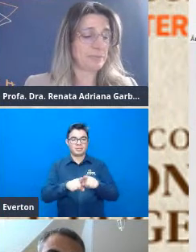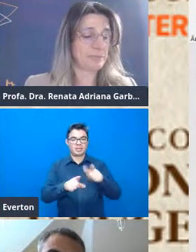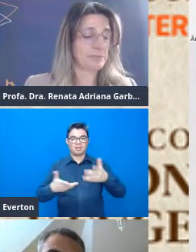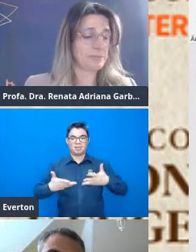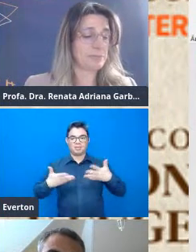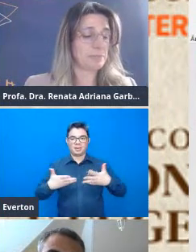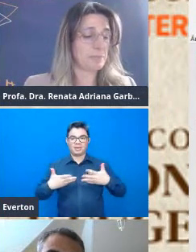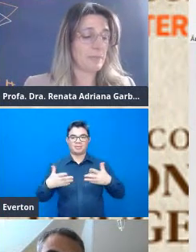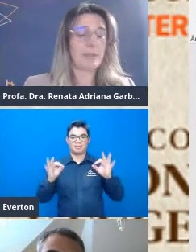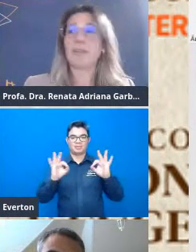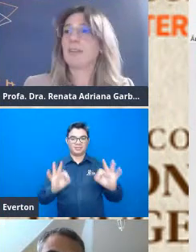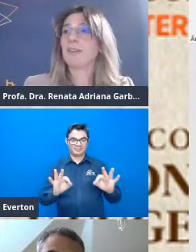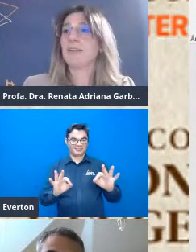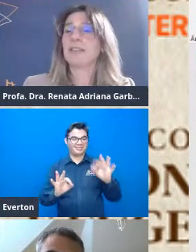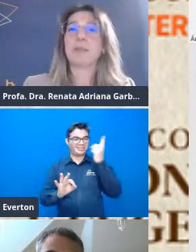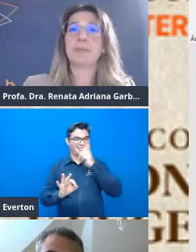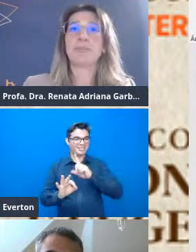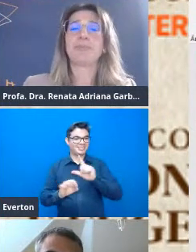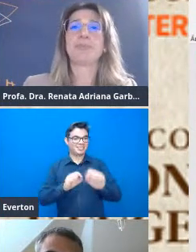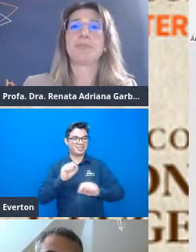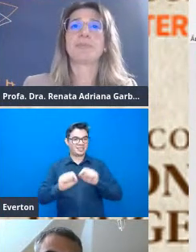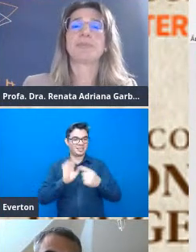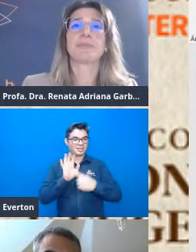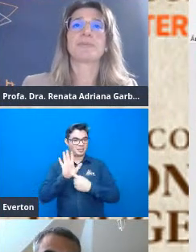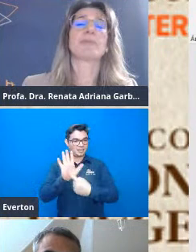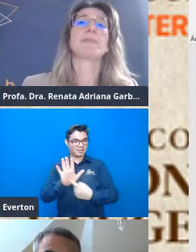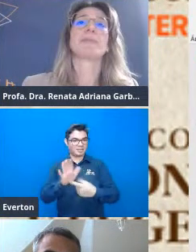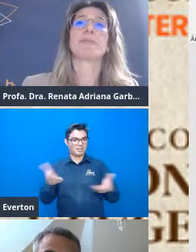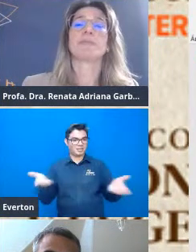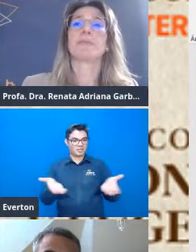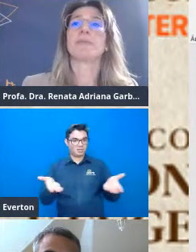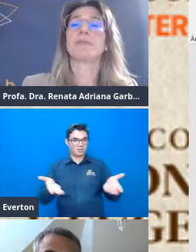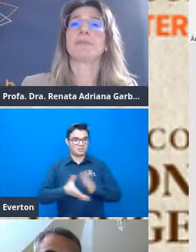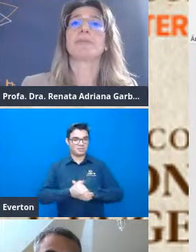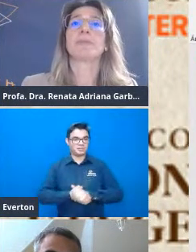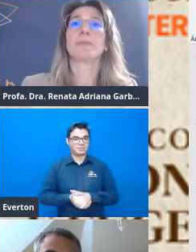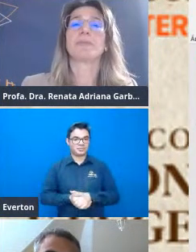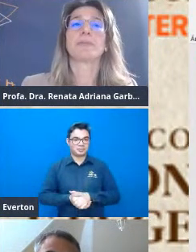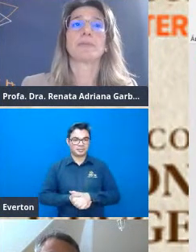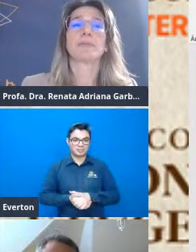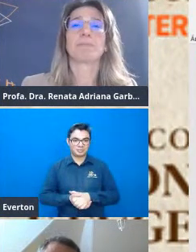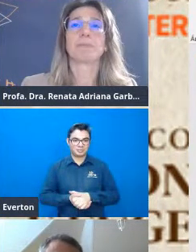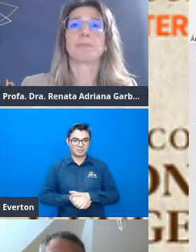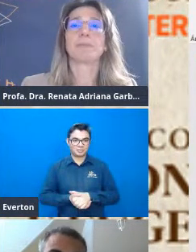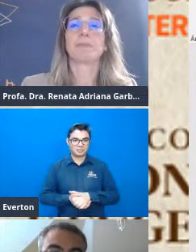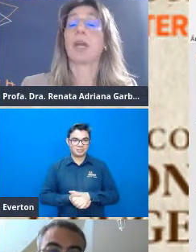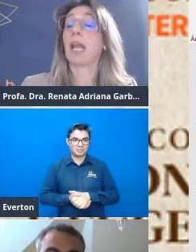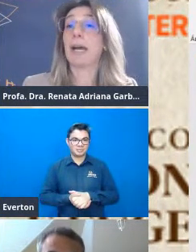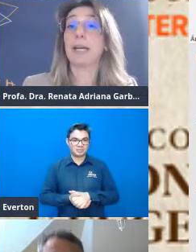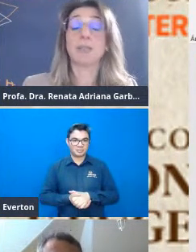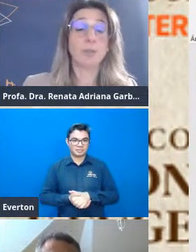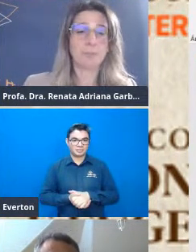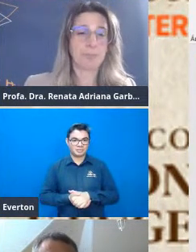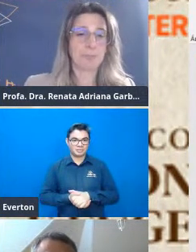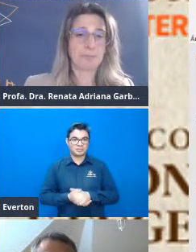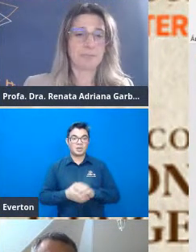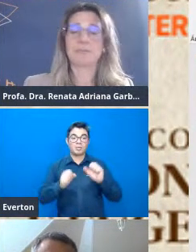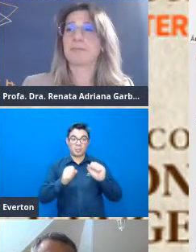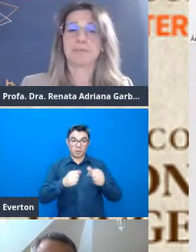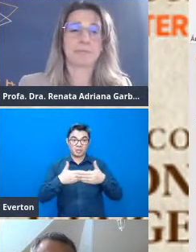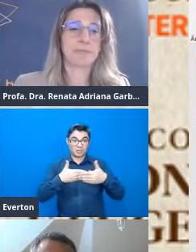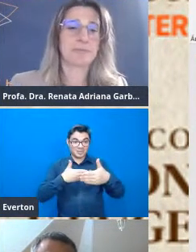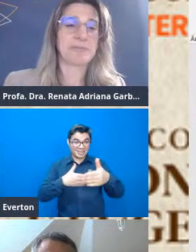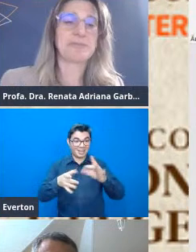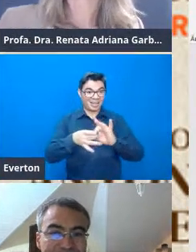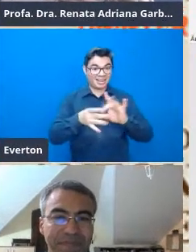animado e disposto aí com as apresentações de hoje. Posso começar já? Pode, pode,